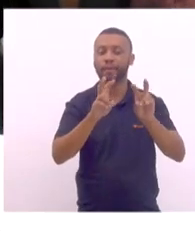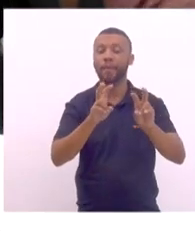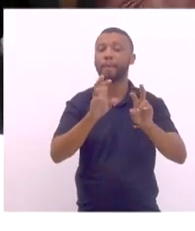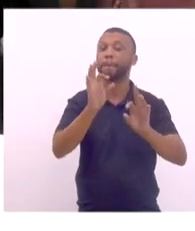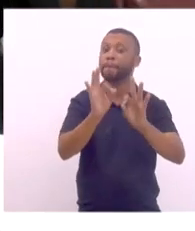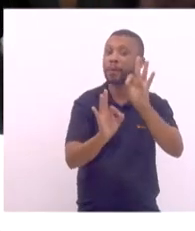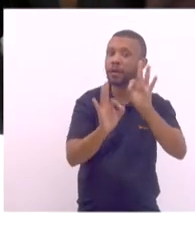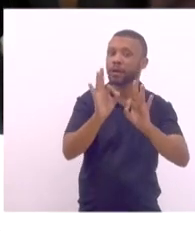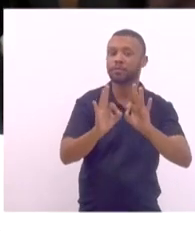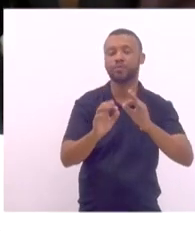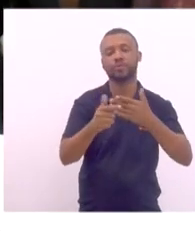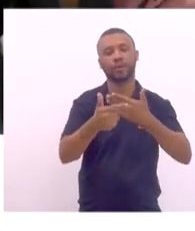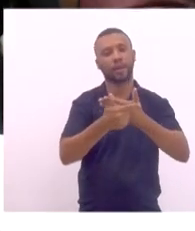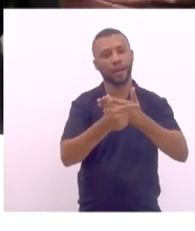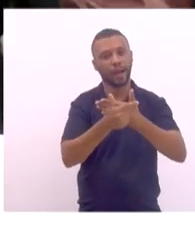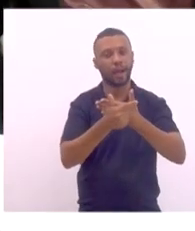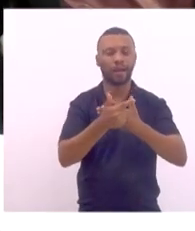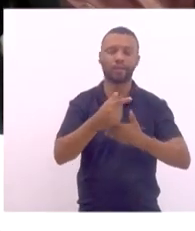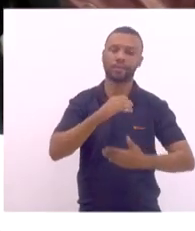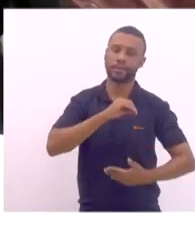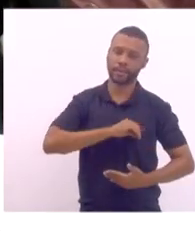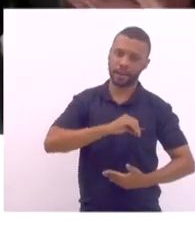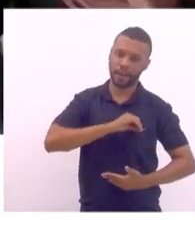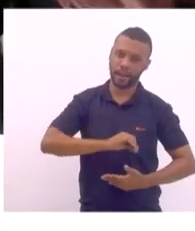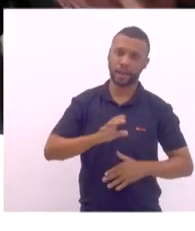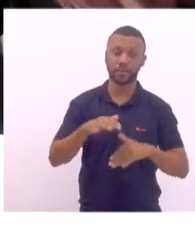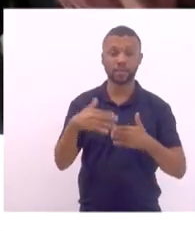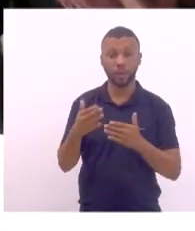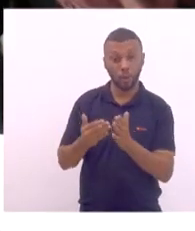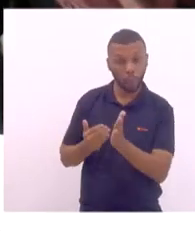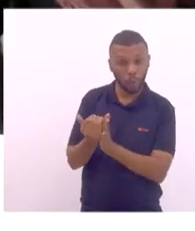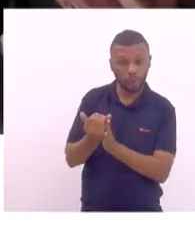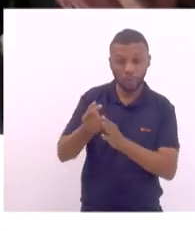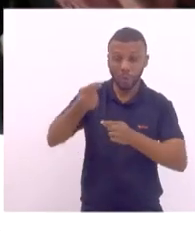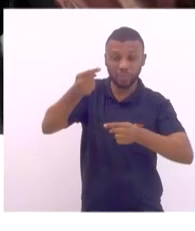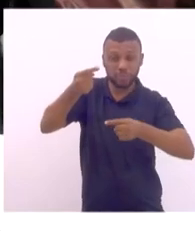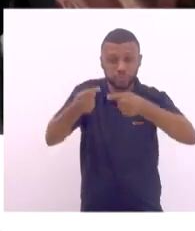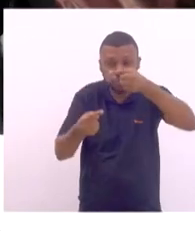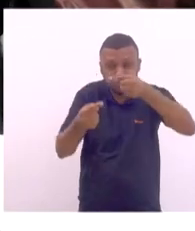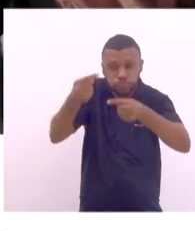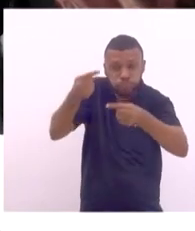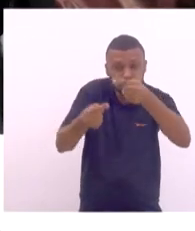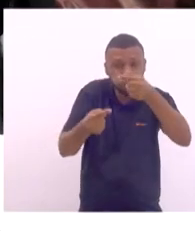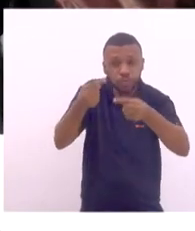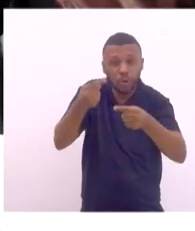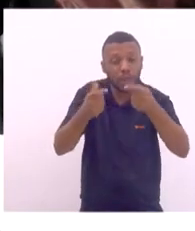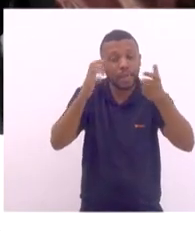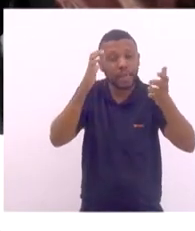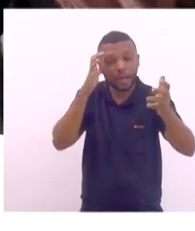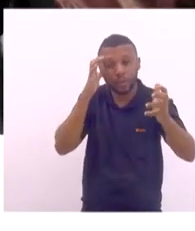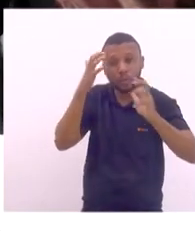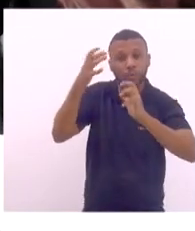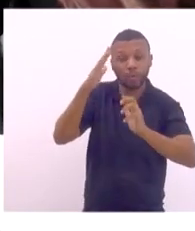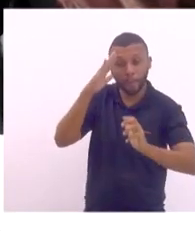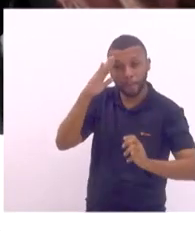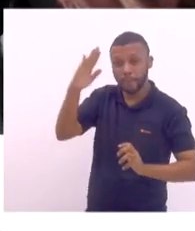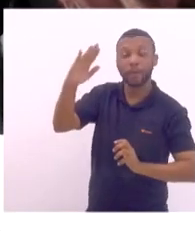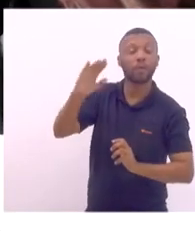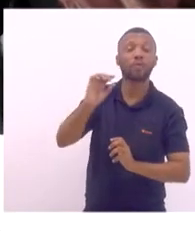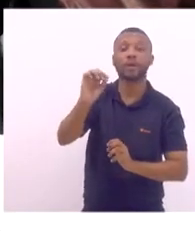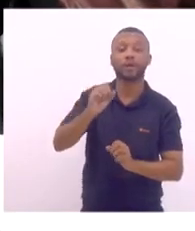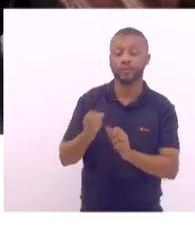salários. Aí saiu um grande debate e a solução salomônica foi botar dois